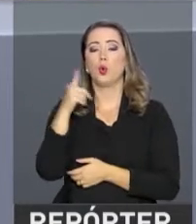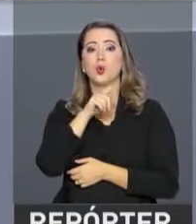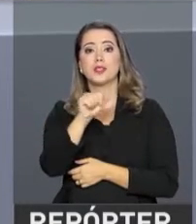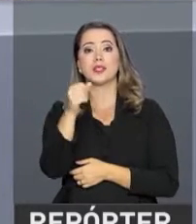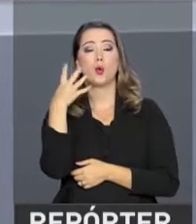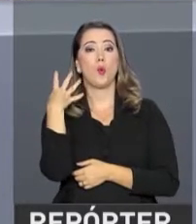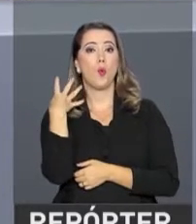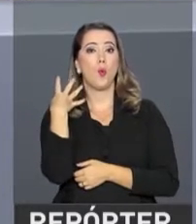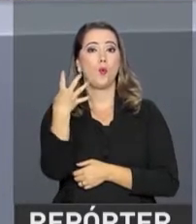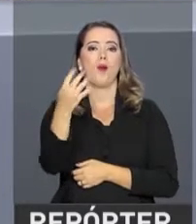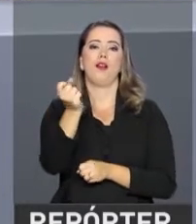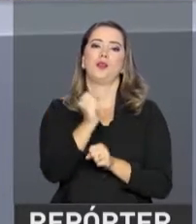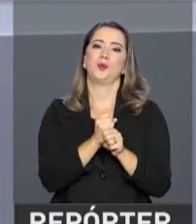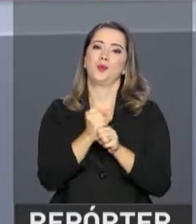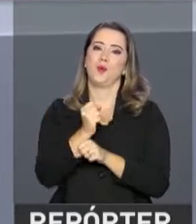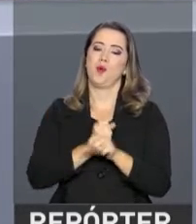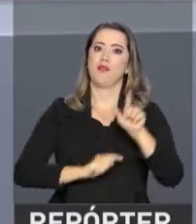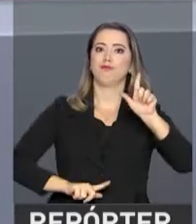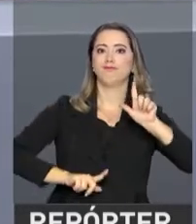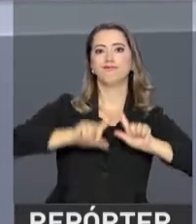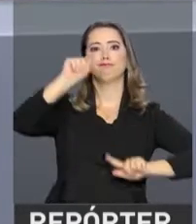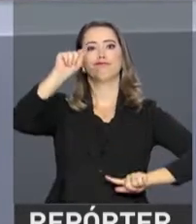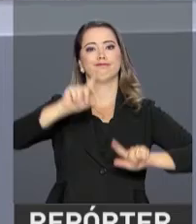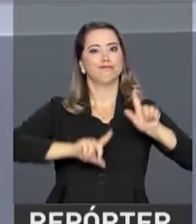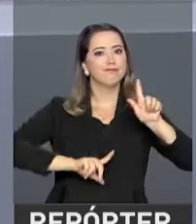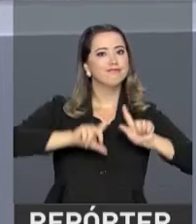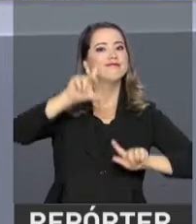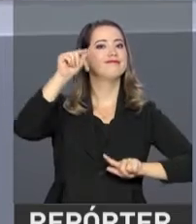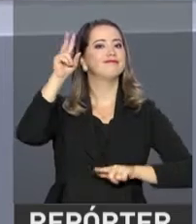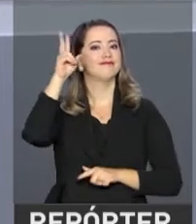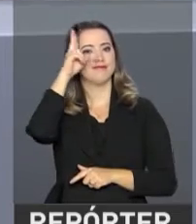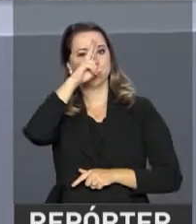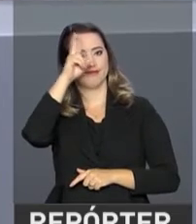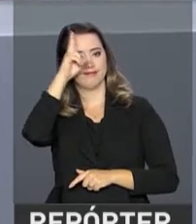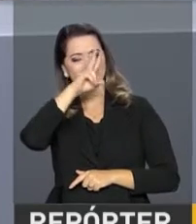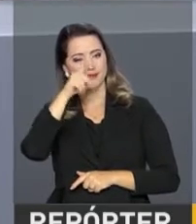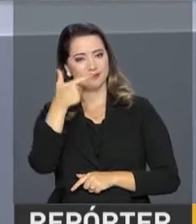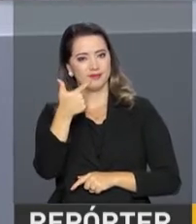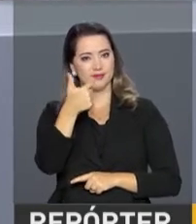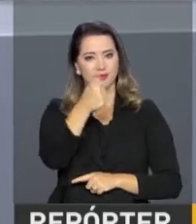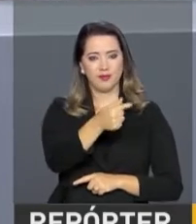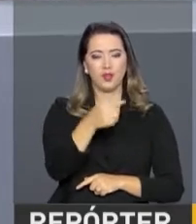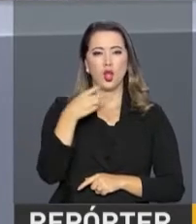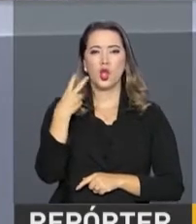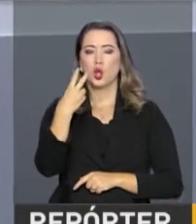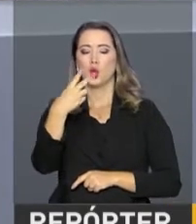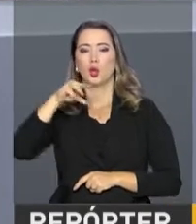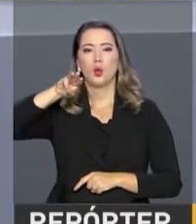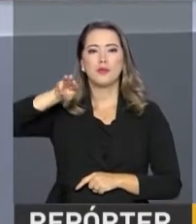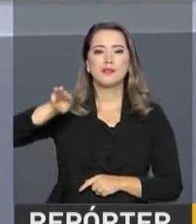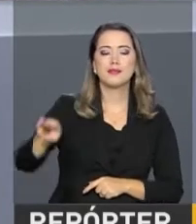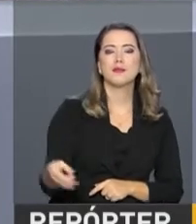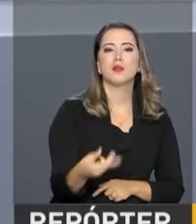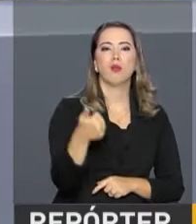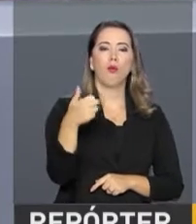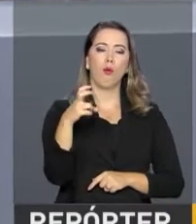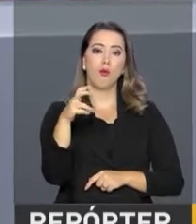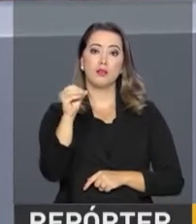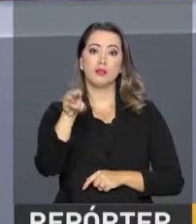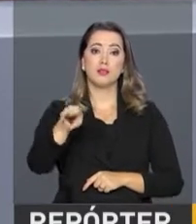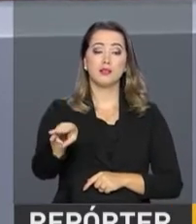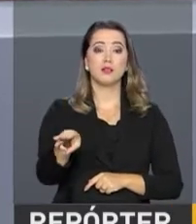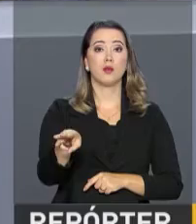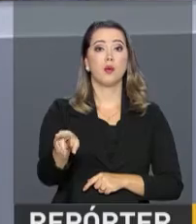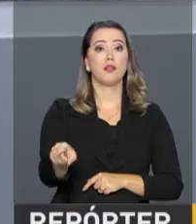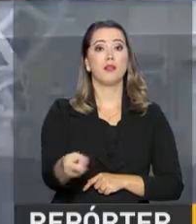quarto ano consecutivo um recorde histórico em 2017 foi alcançado a marca de 2 milhões e 150 mil